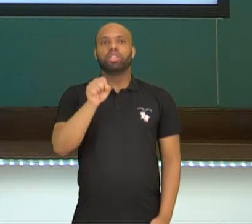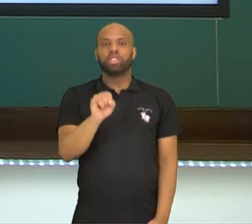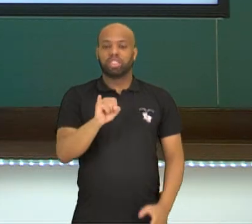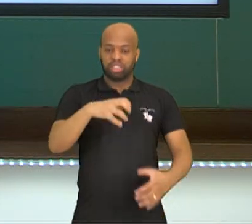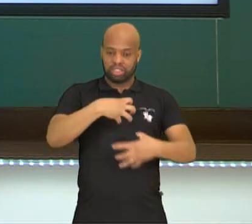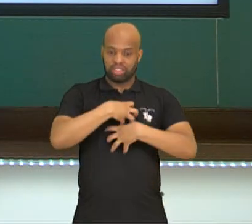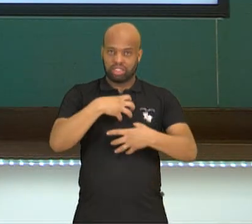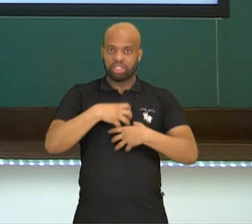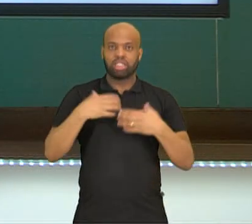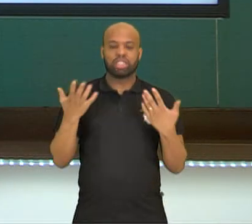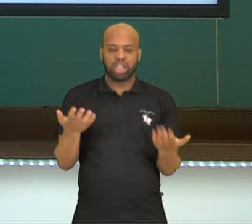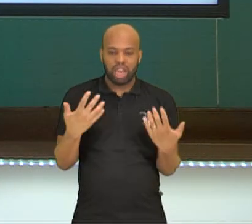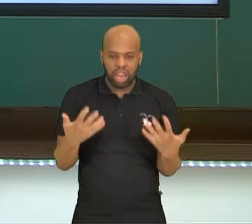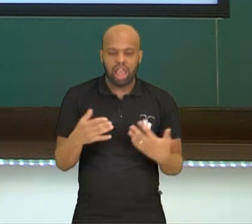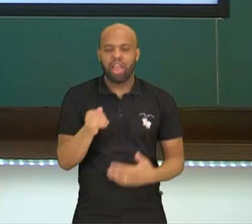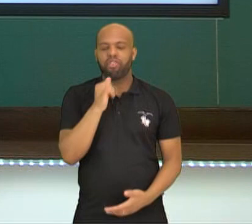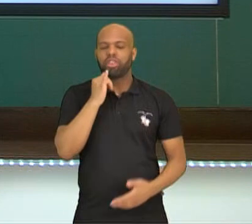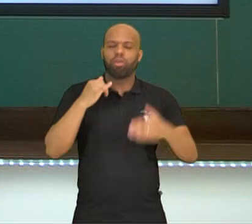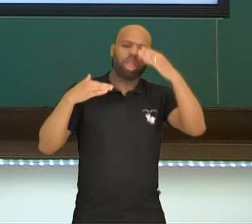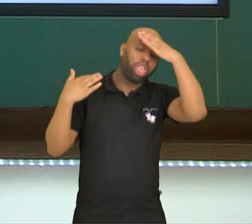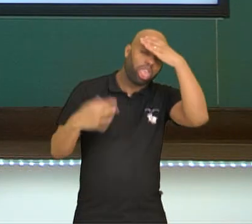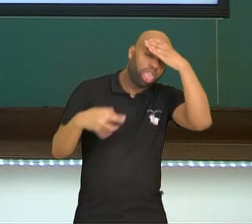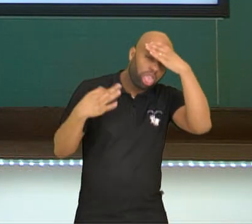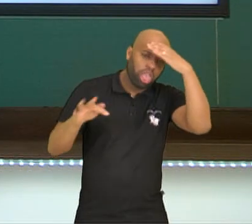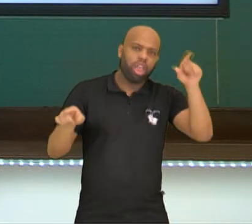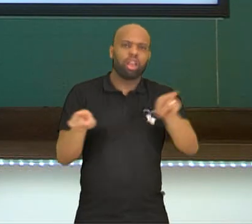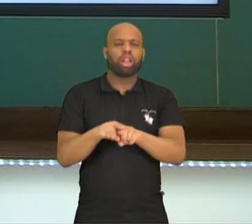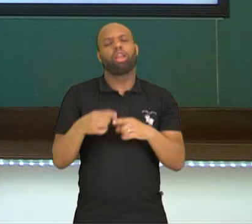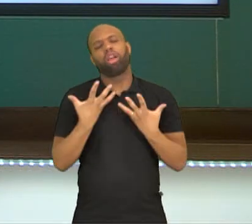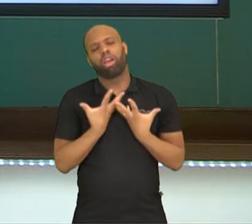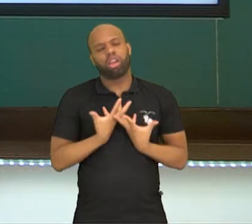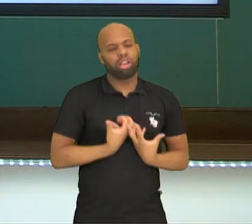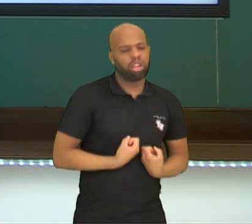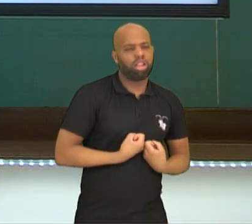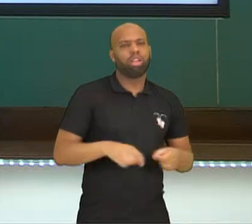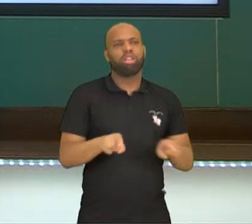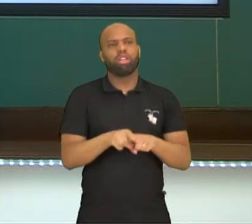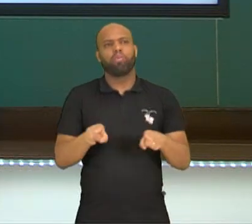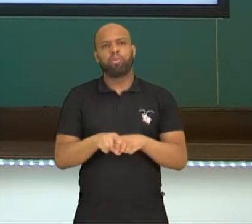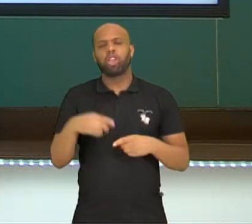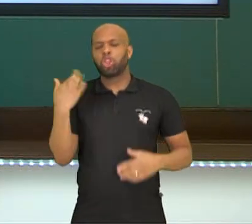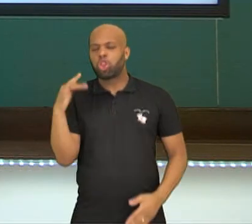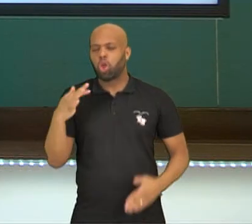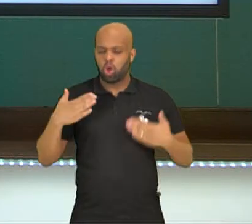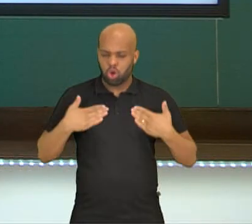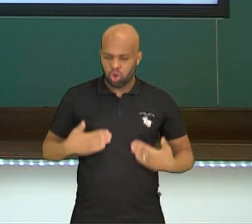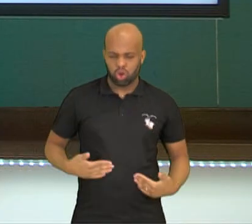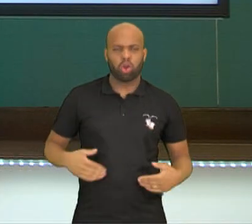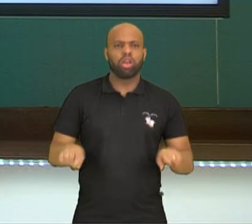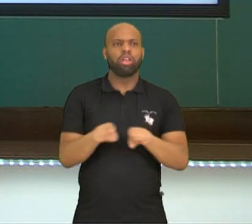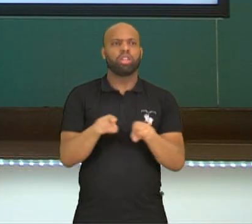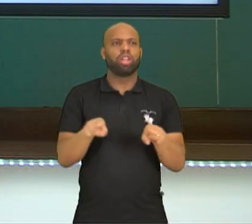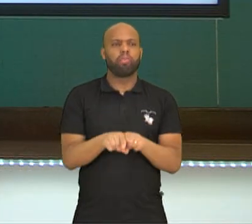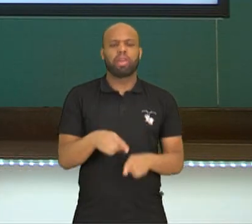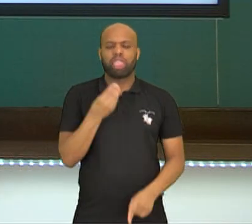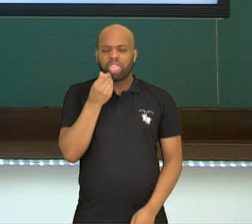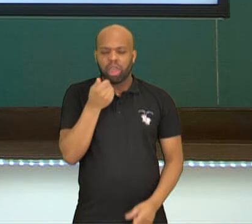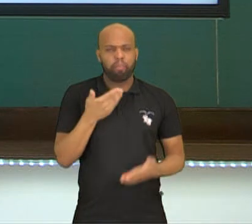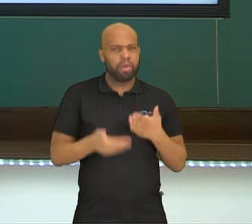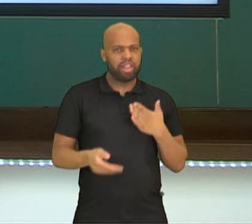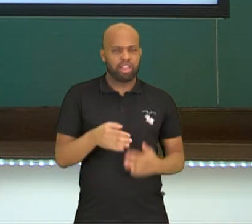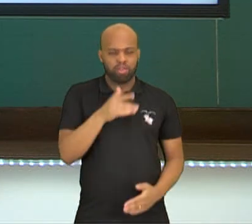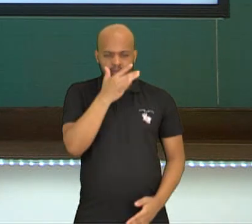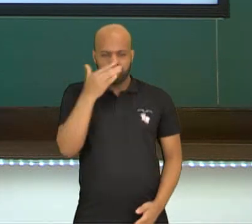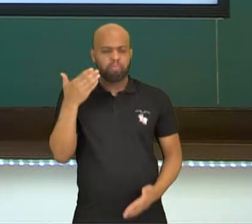sintomas leves, como dores na cabeça, um pouco de cansaço, dores no corpo, talvez a perda de paladar e